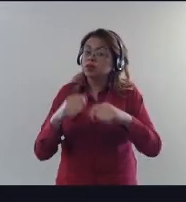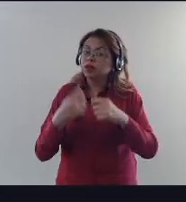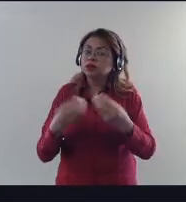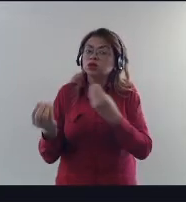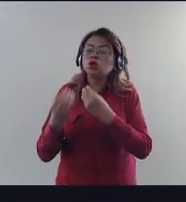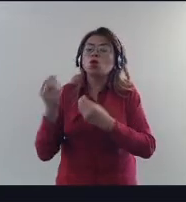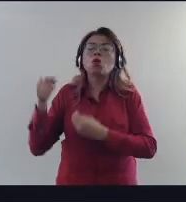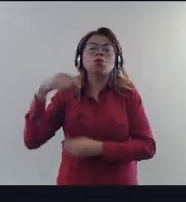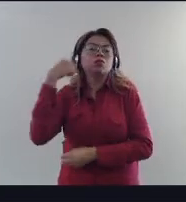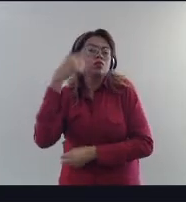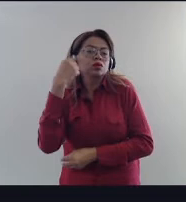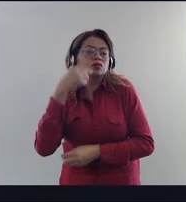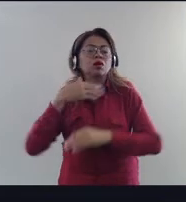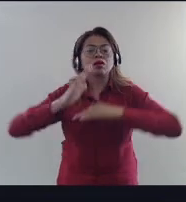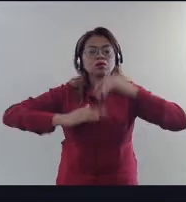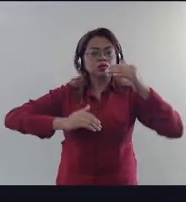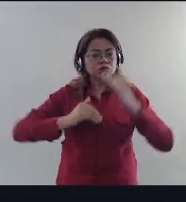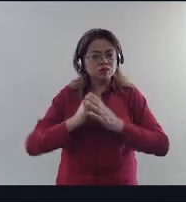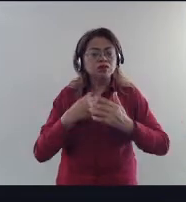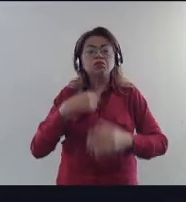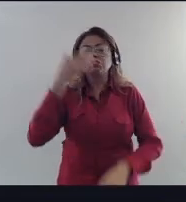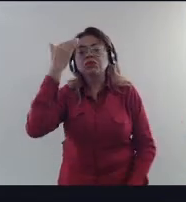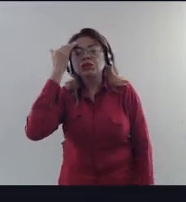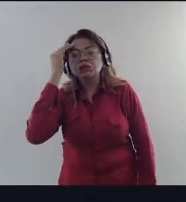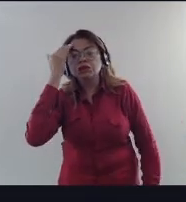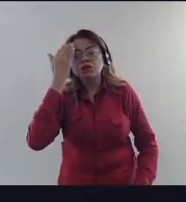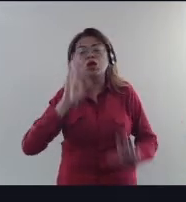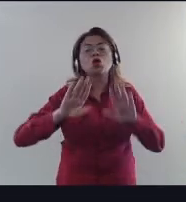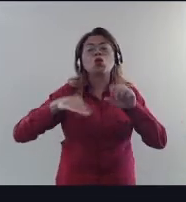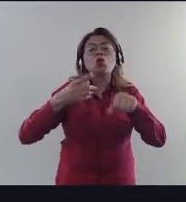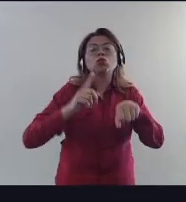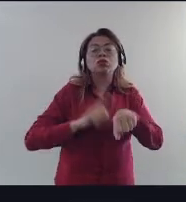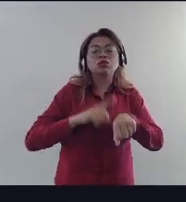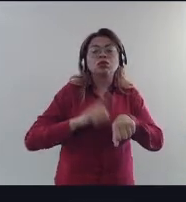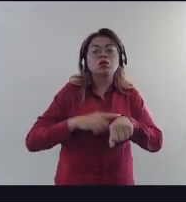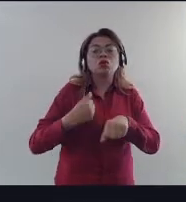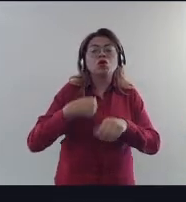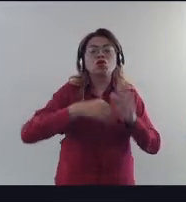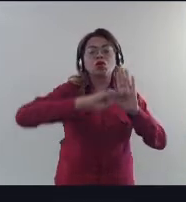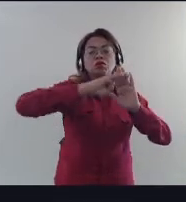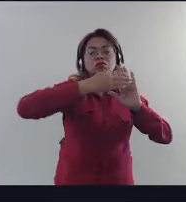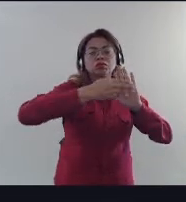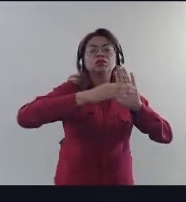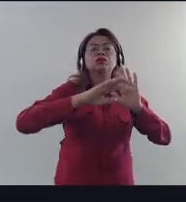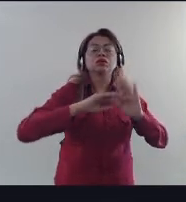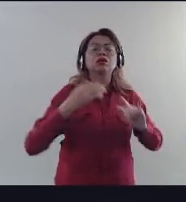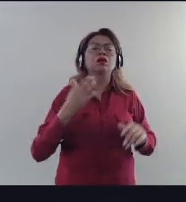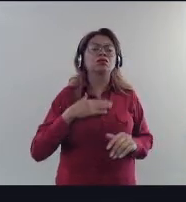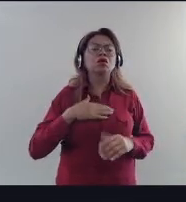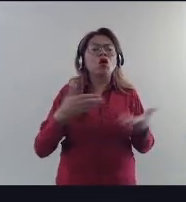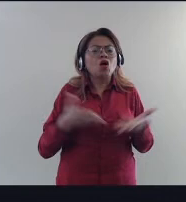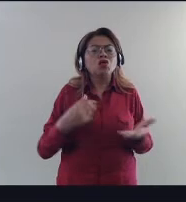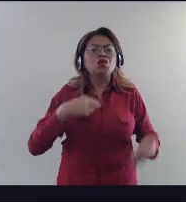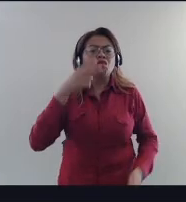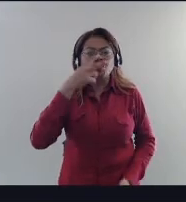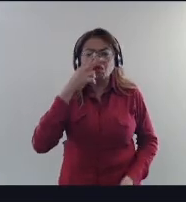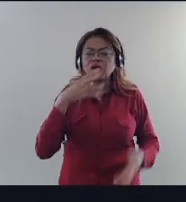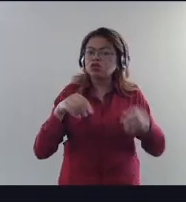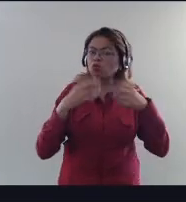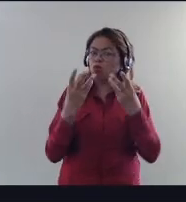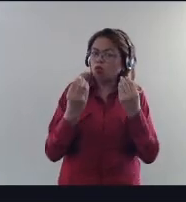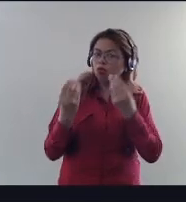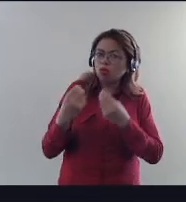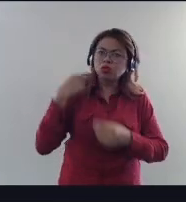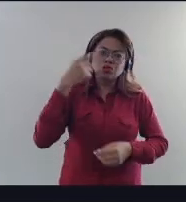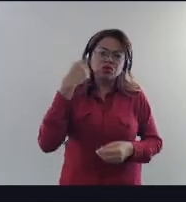da curva eu vou me colocar. Eu vejo muitos advogados se gabando porque não tem rede social e etc. Então, será que isso